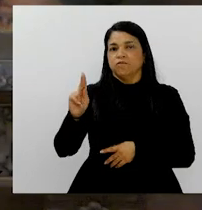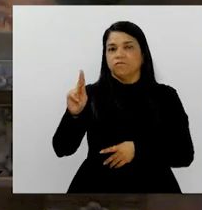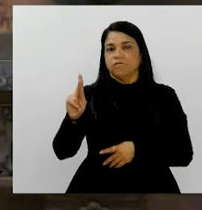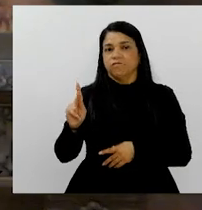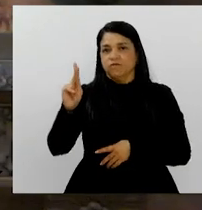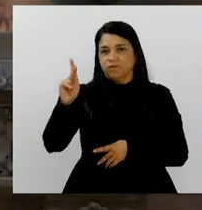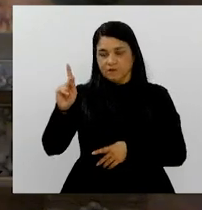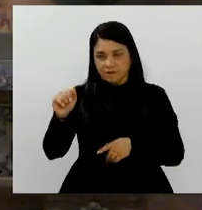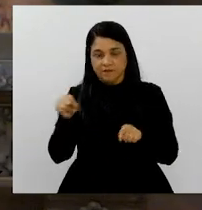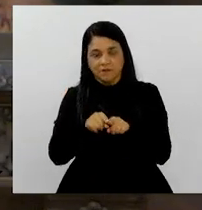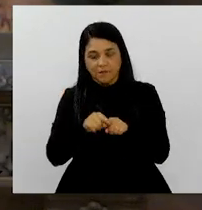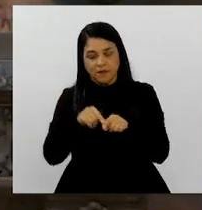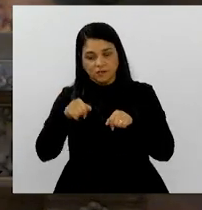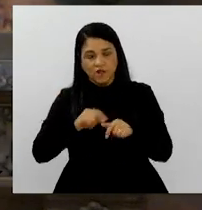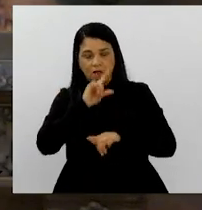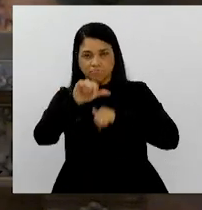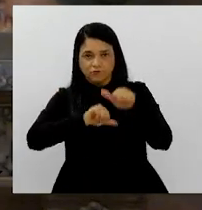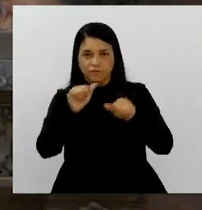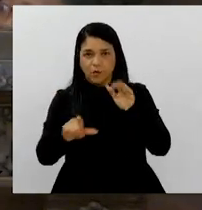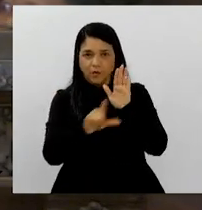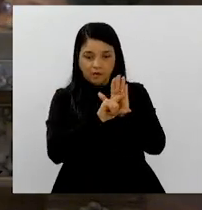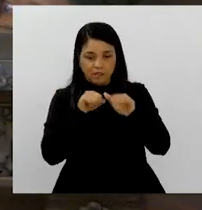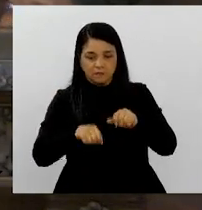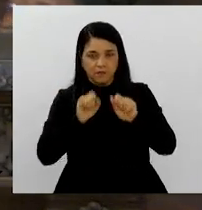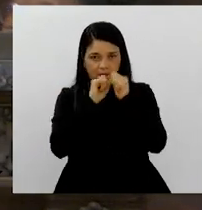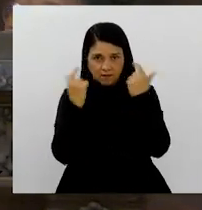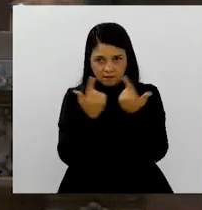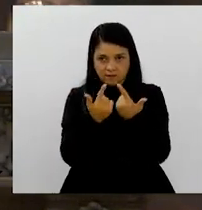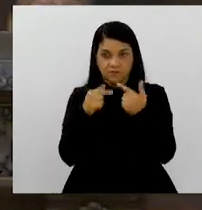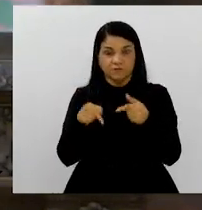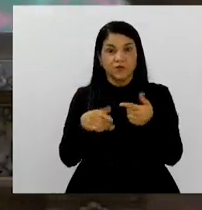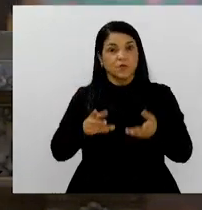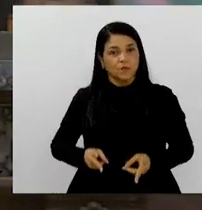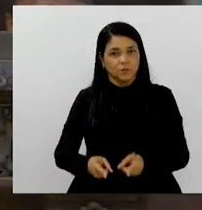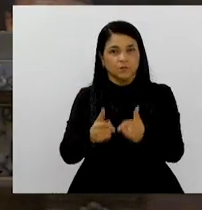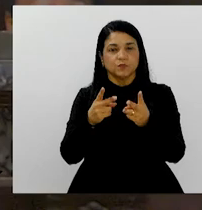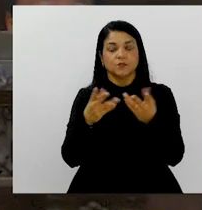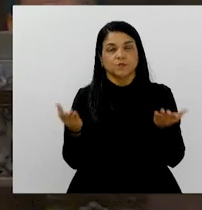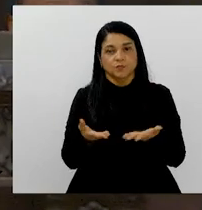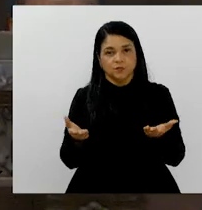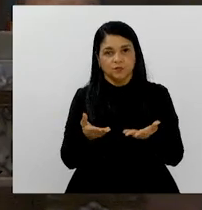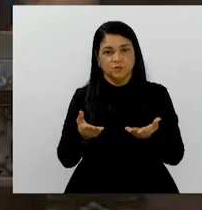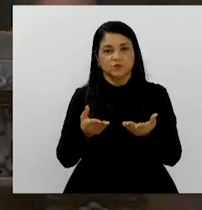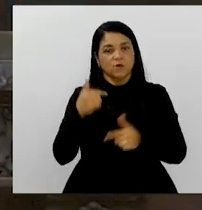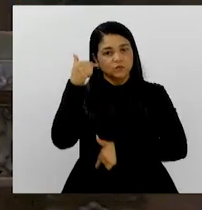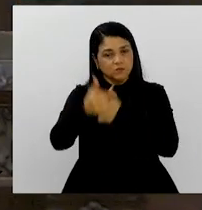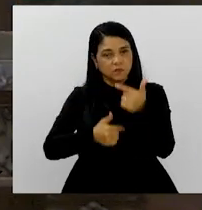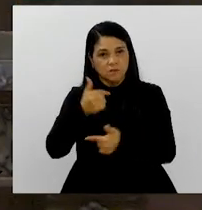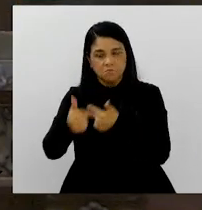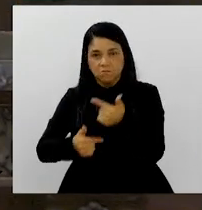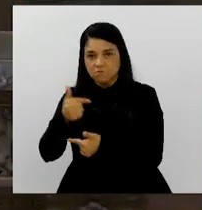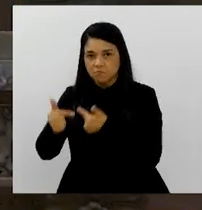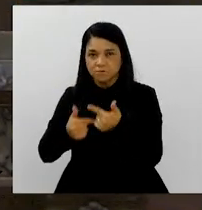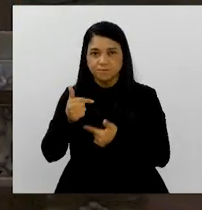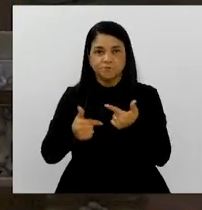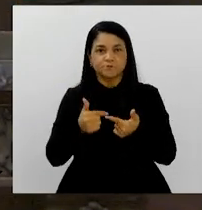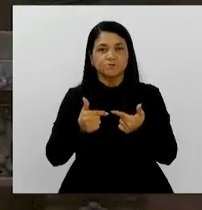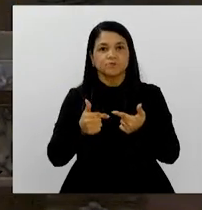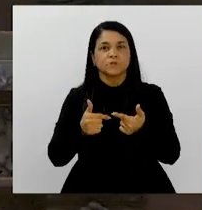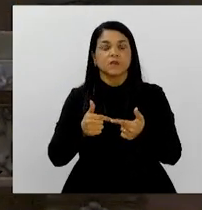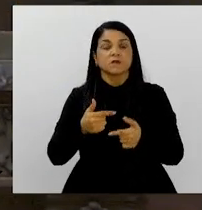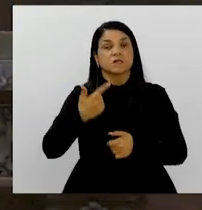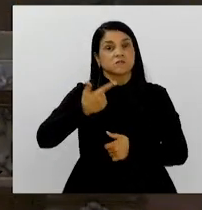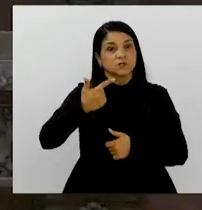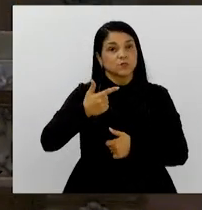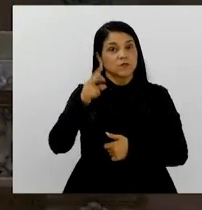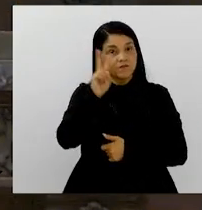do Estado do Rio de Janeiro. E hoje, para dar continuidade à nossa tarefa e ao nosso trabalho, pela segunda vez